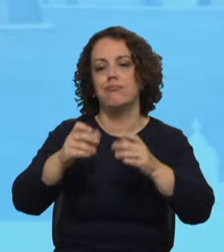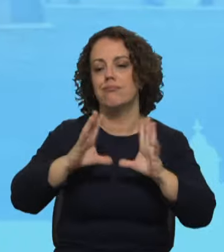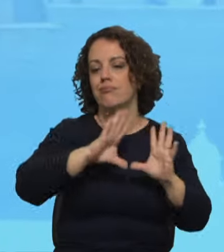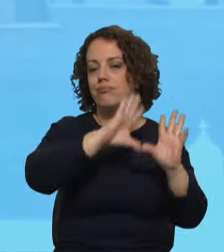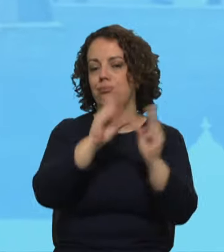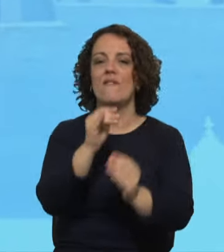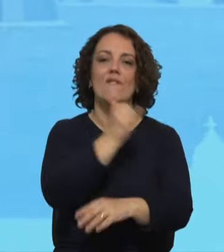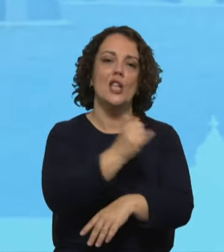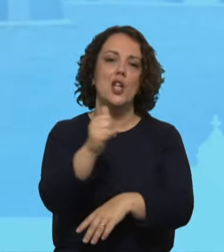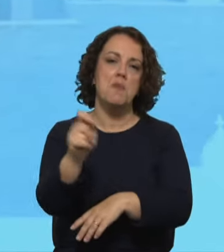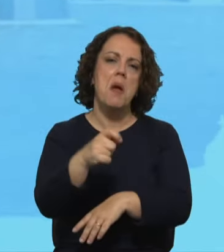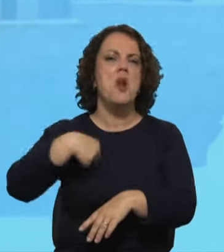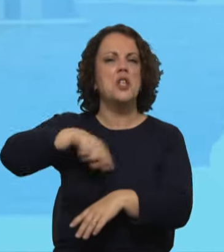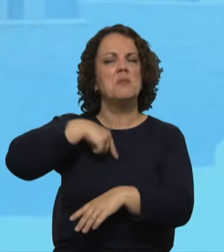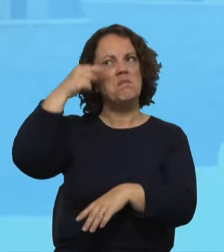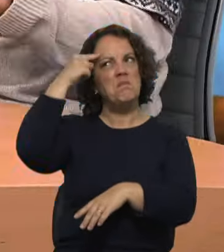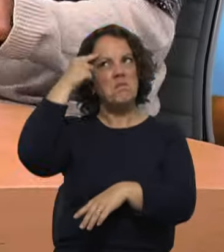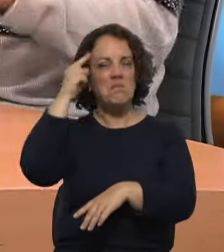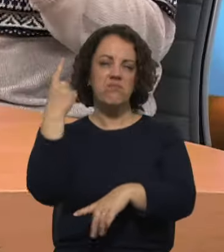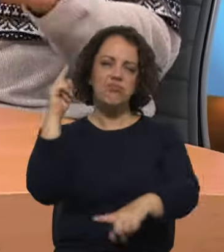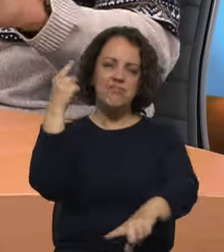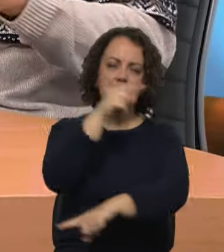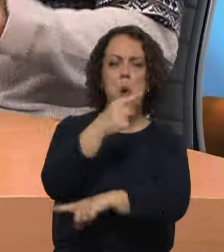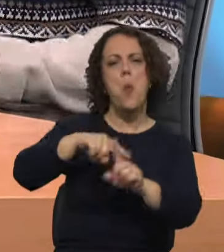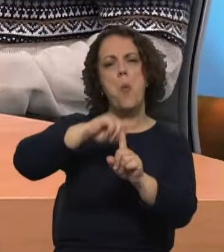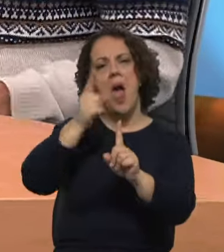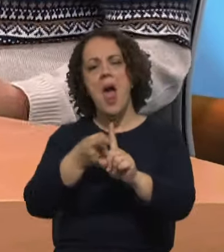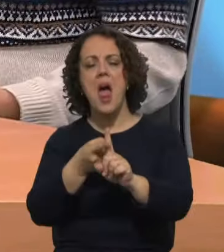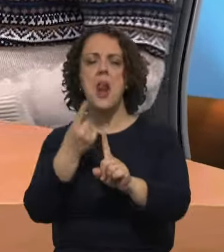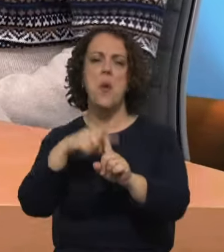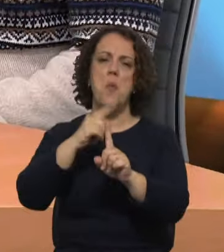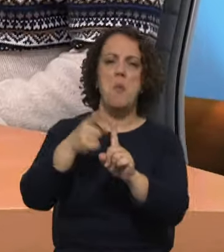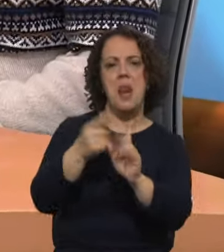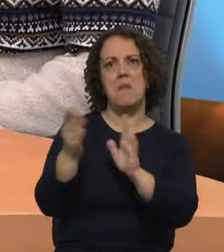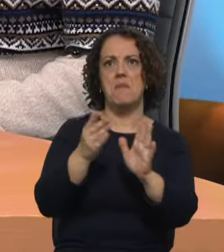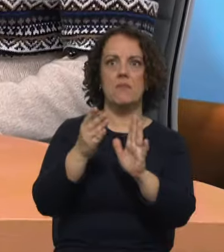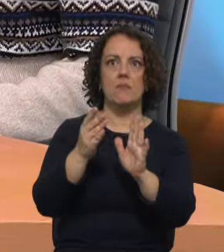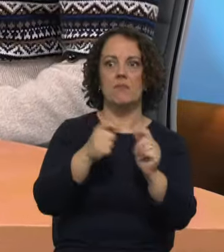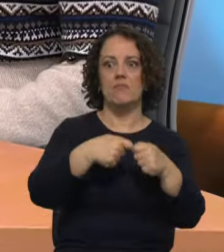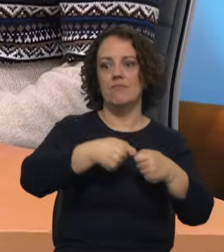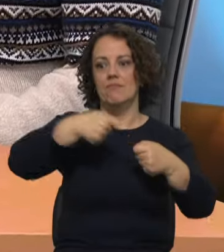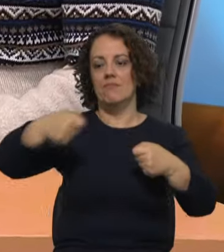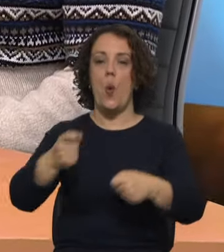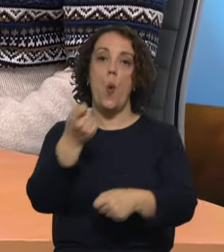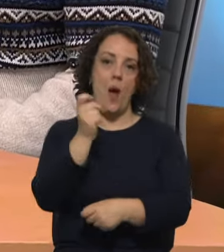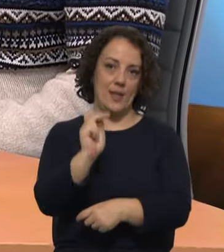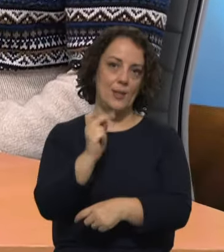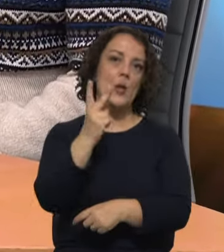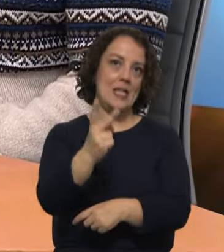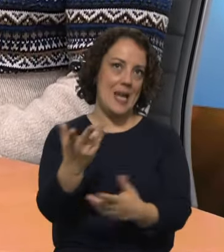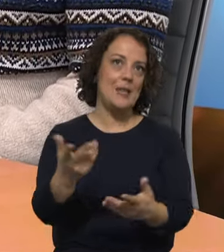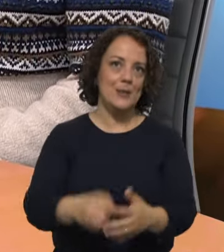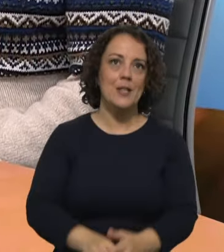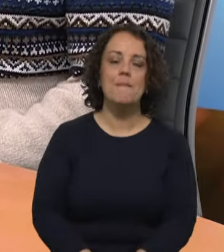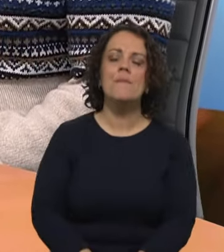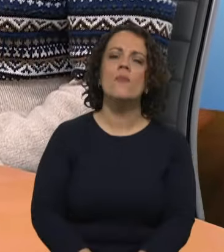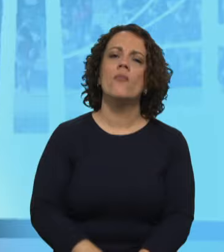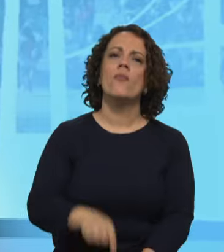tínhamos planeado mais ou menos um ano um ano e pouco pronto para vir e e foram praticamente estende durante mais tempo e o que é que se